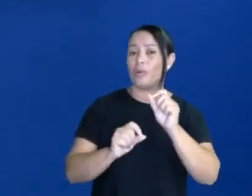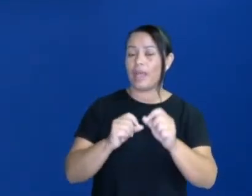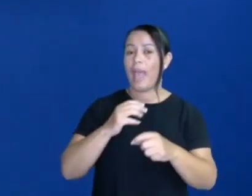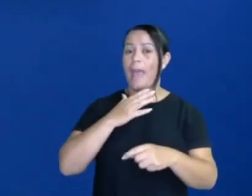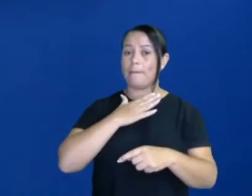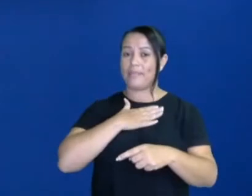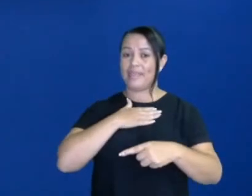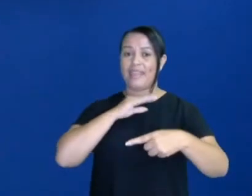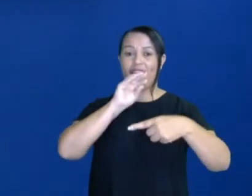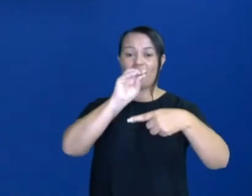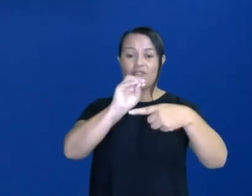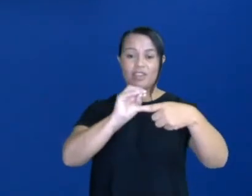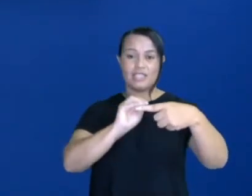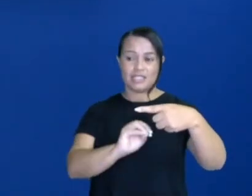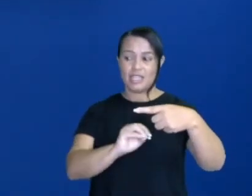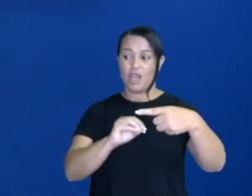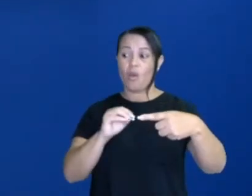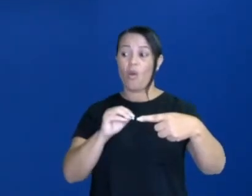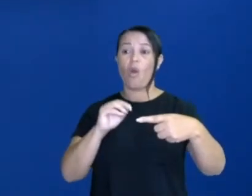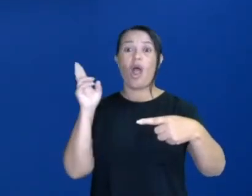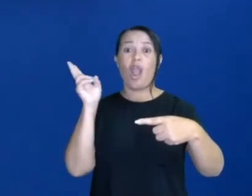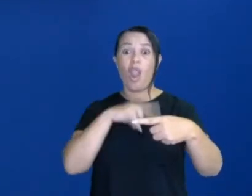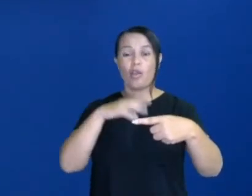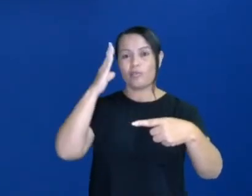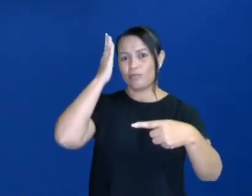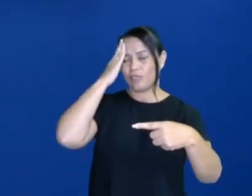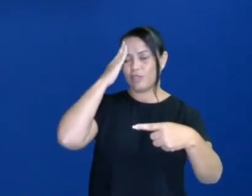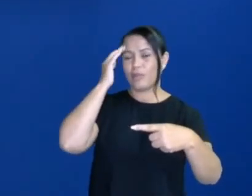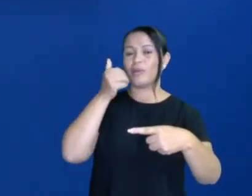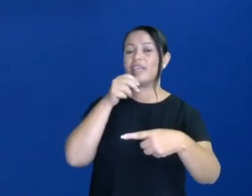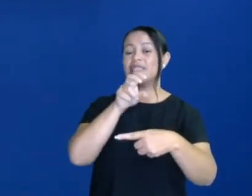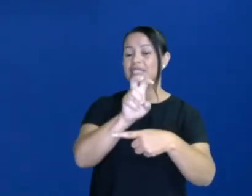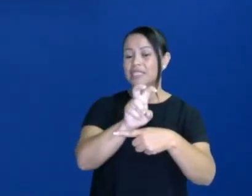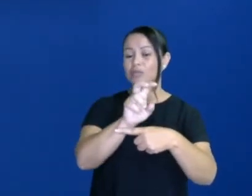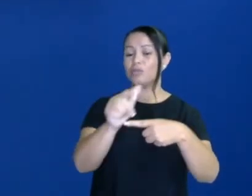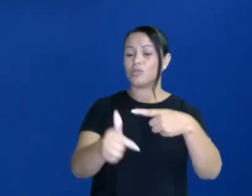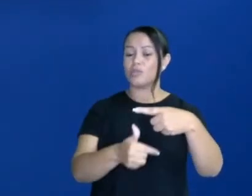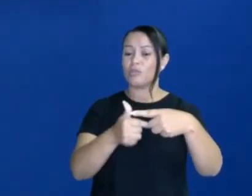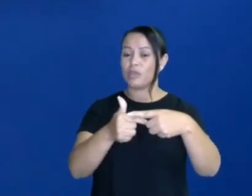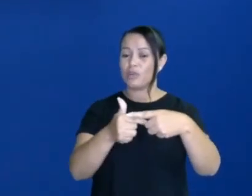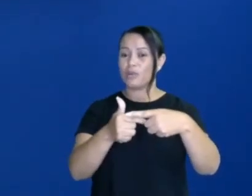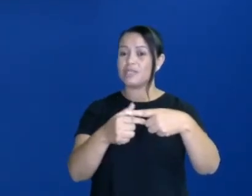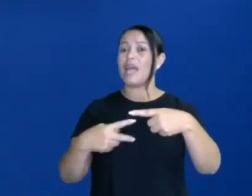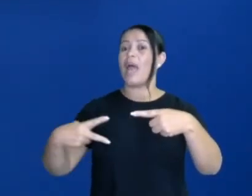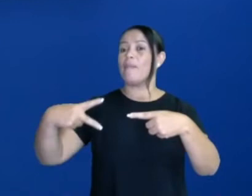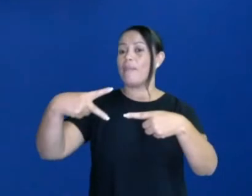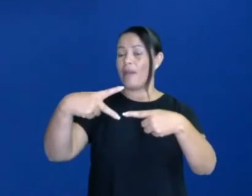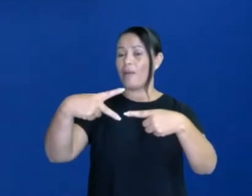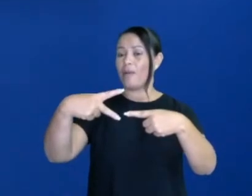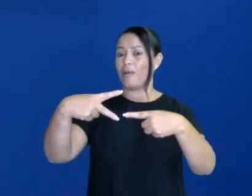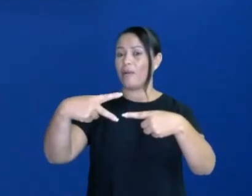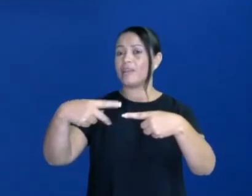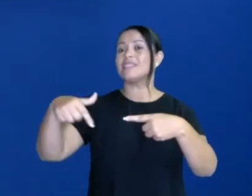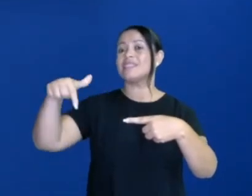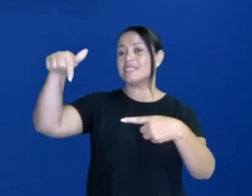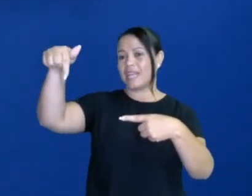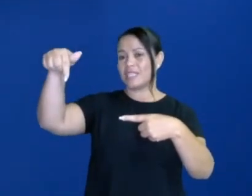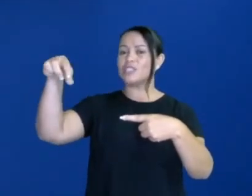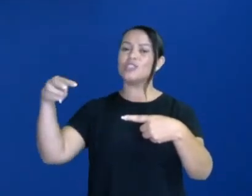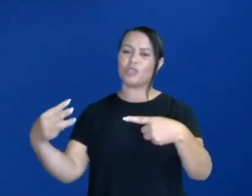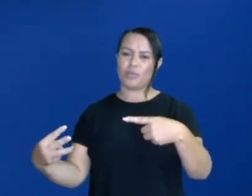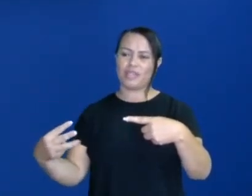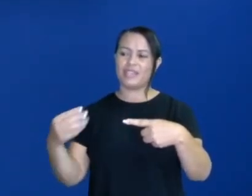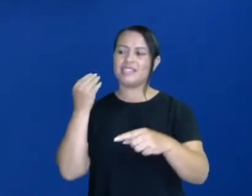a minha fração aqui, ó, logo 5 sobre 2 é maior que 7 sobre